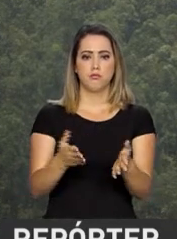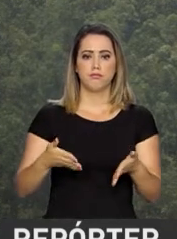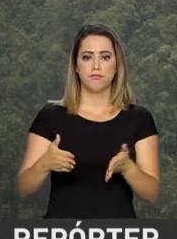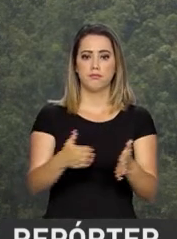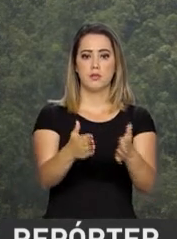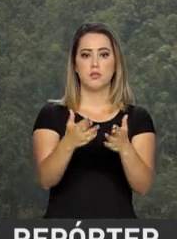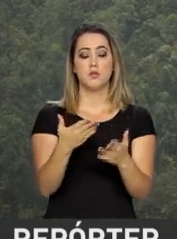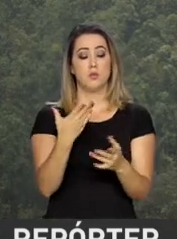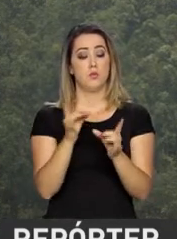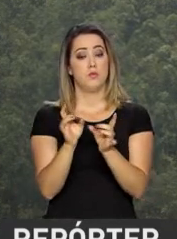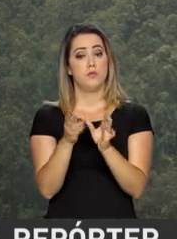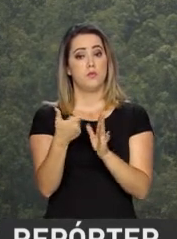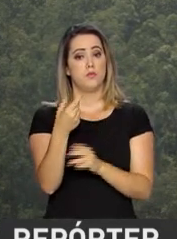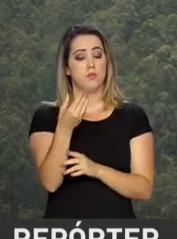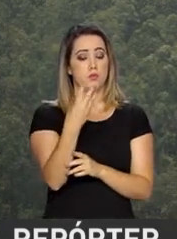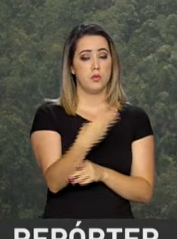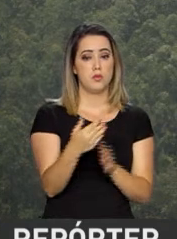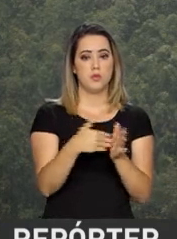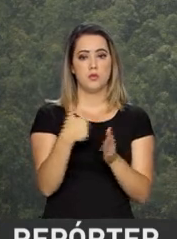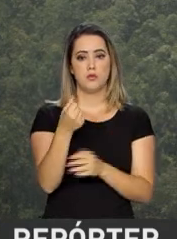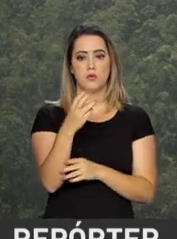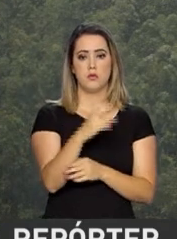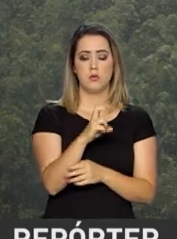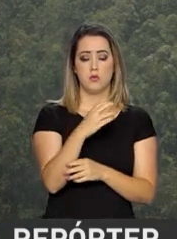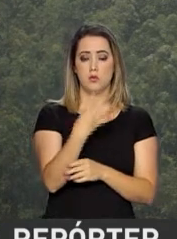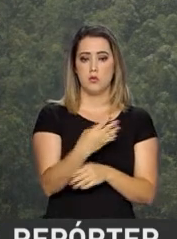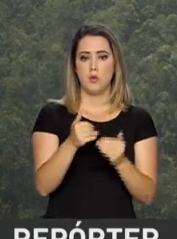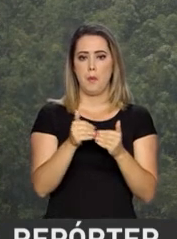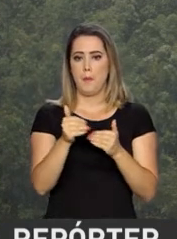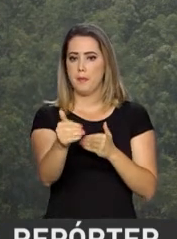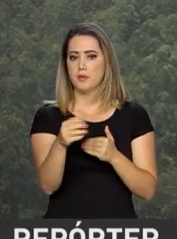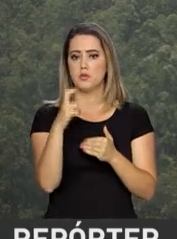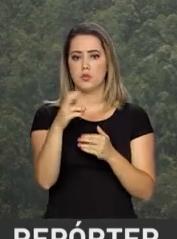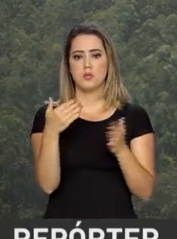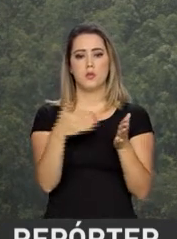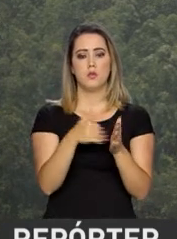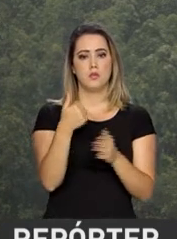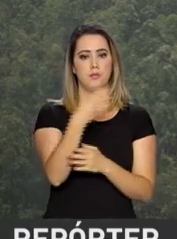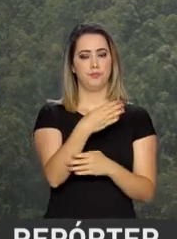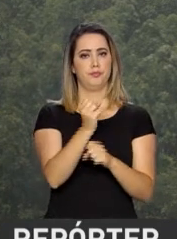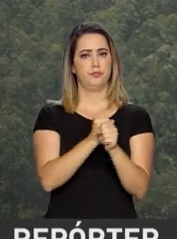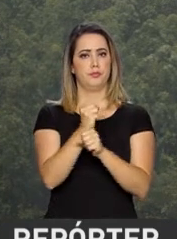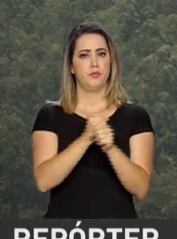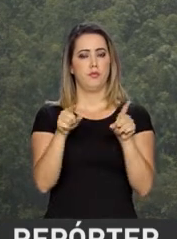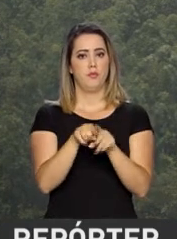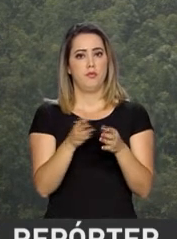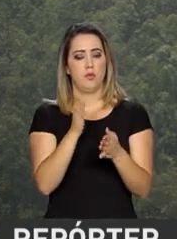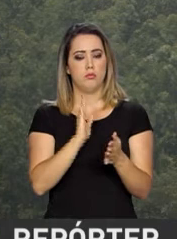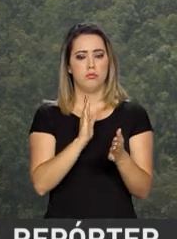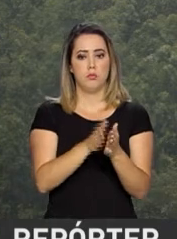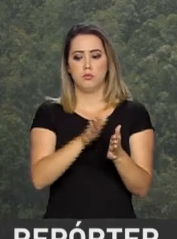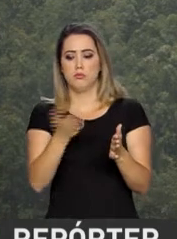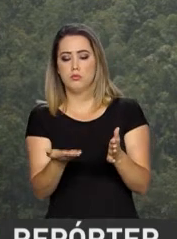e 2014 ampliem de 5 para até 14 anos o prazo para a duplicação das pistas. Serão beneficiadas